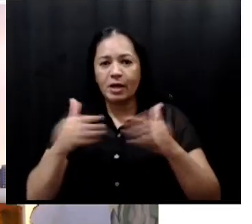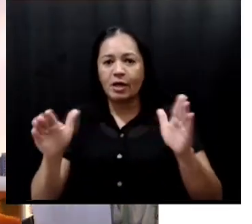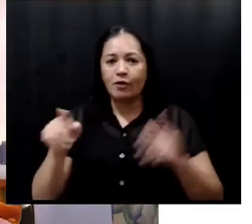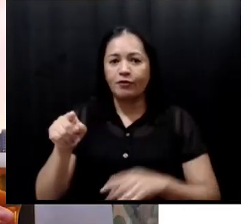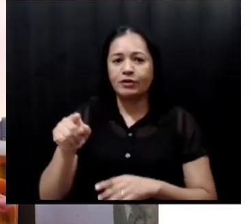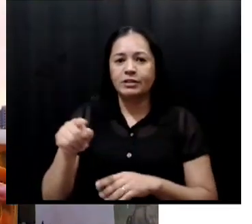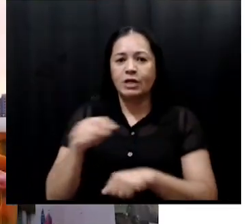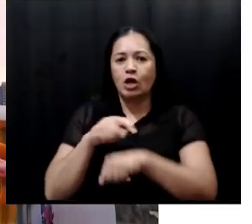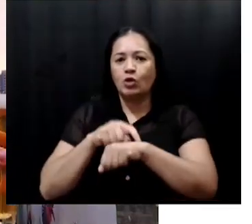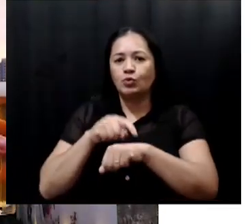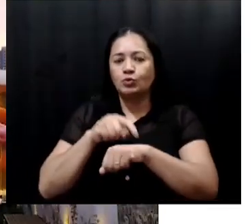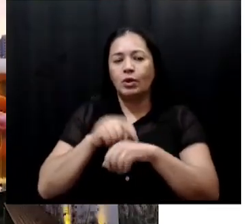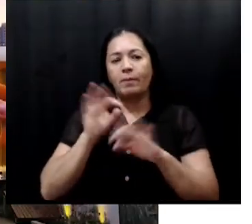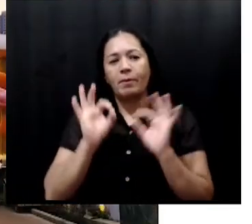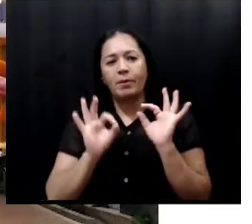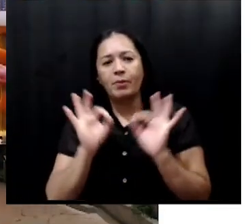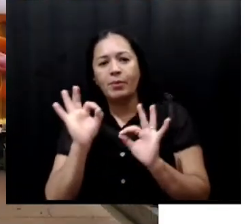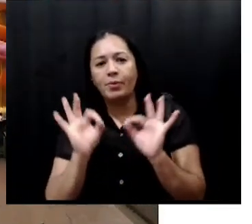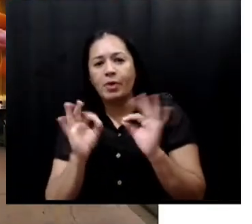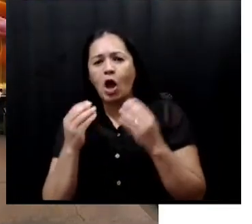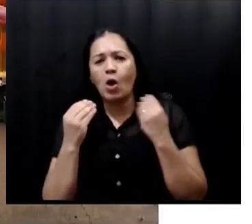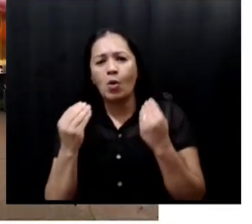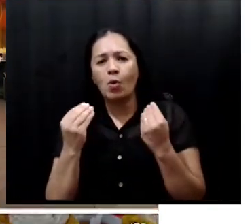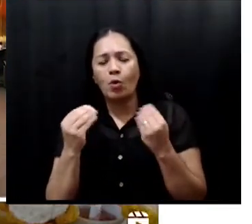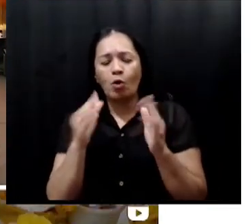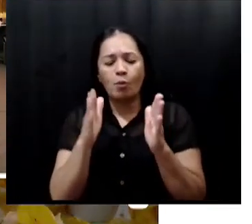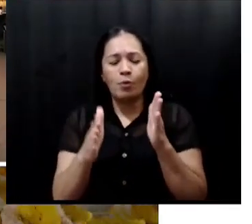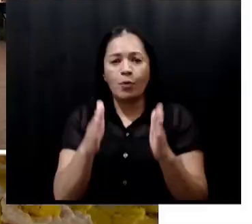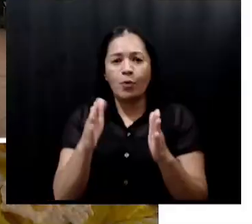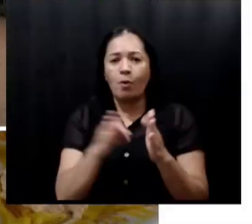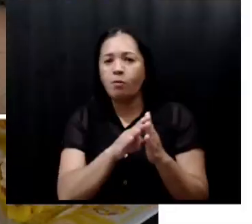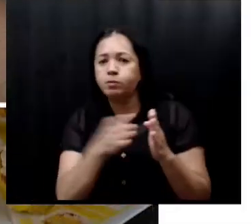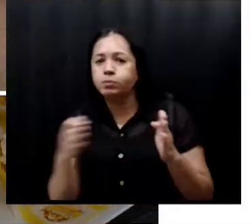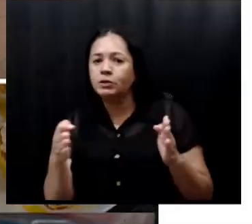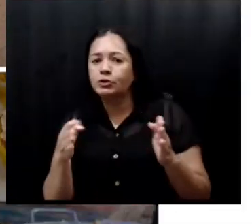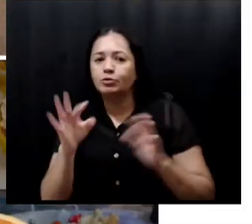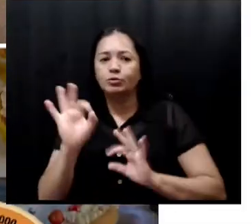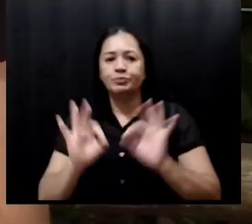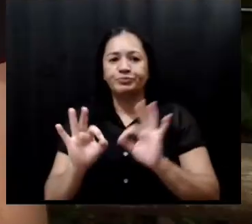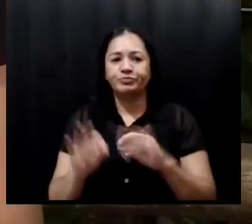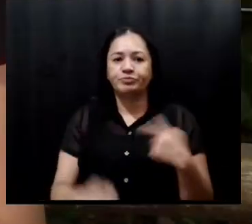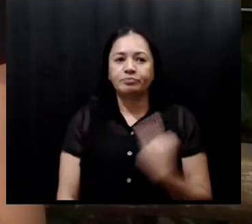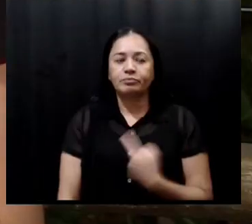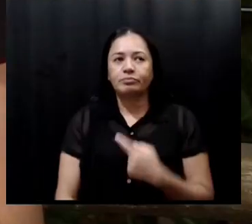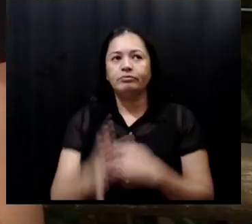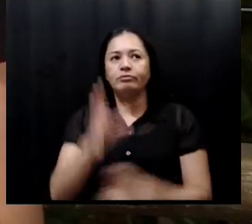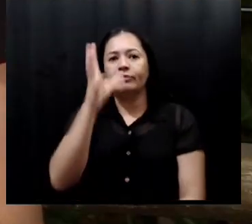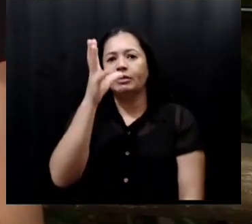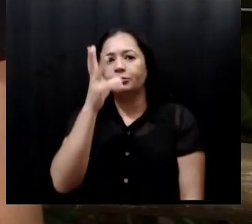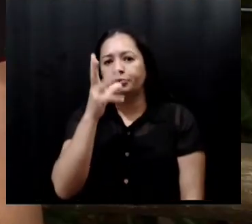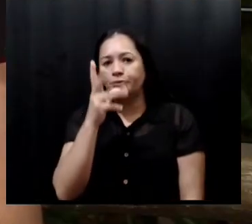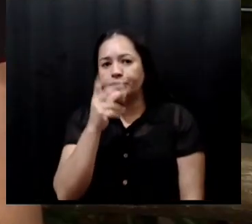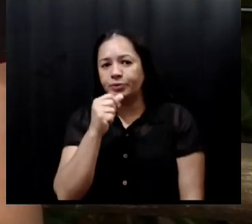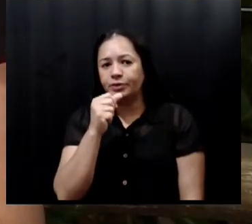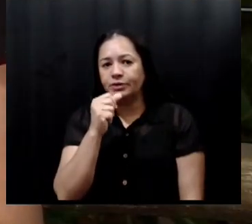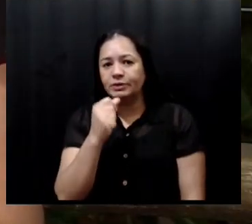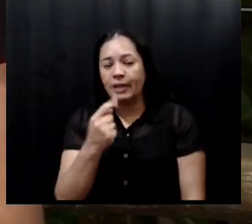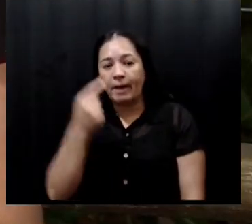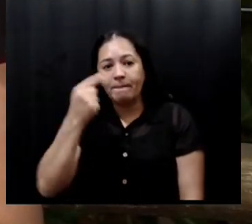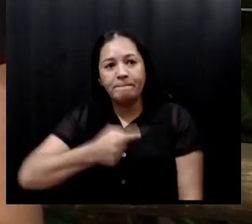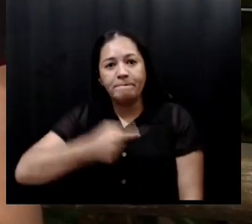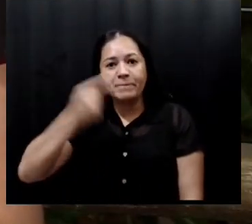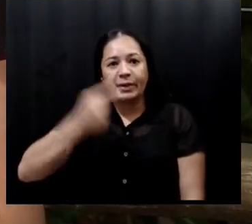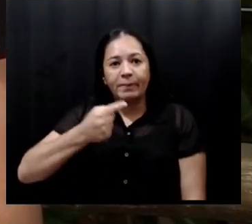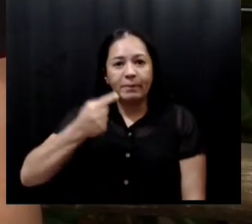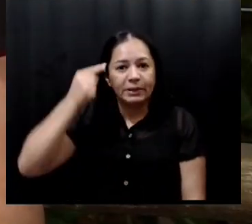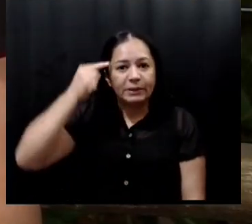esse negócio. Como foi esse período do planejamento? Na verdade, a gente demorou entre surgir a primeira ideia e, de fato, começar a montar